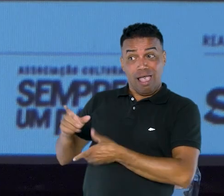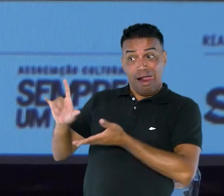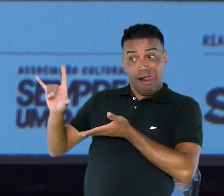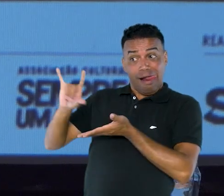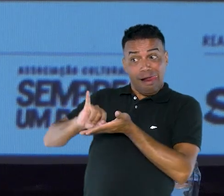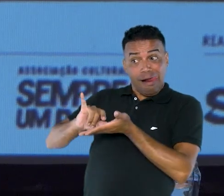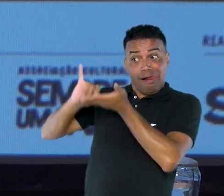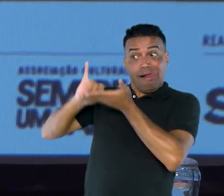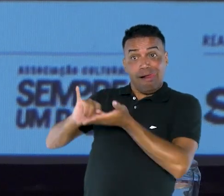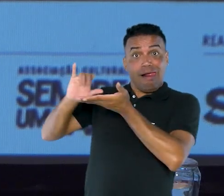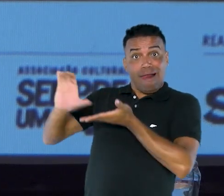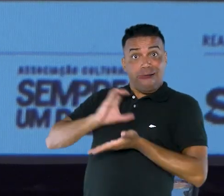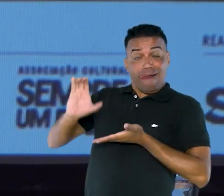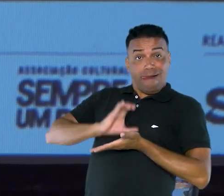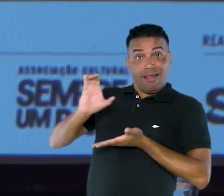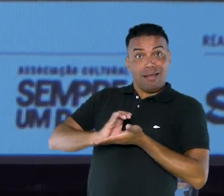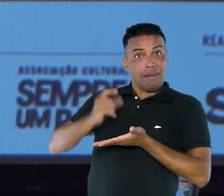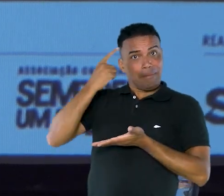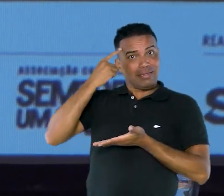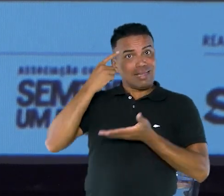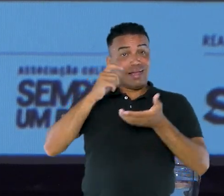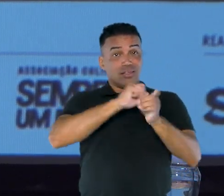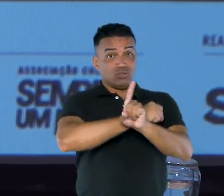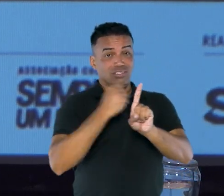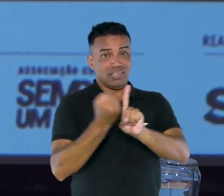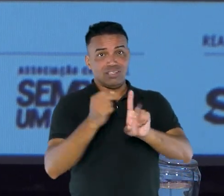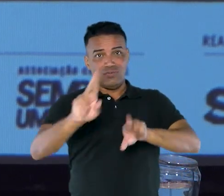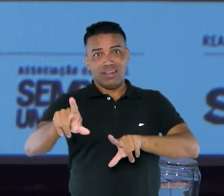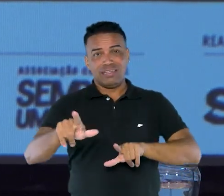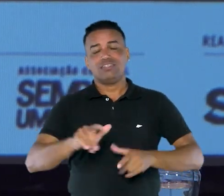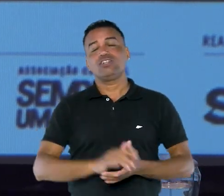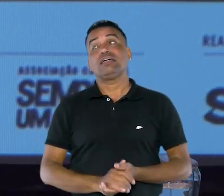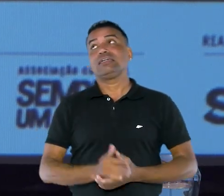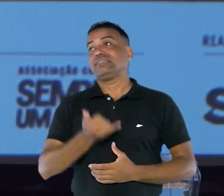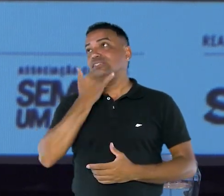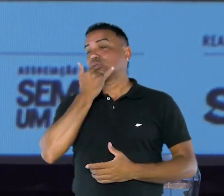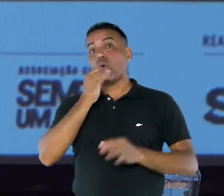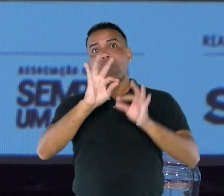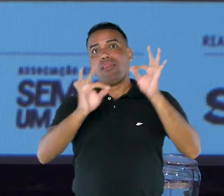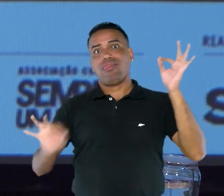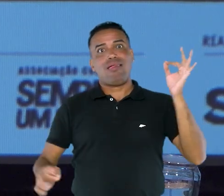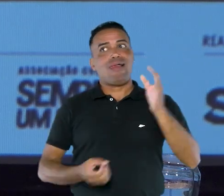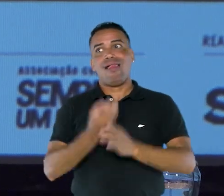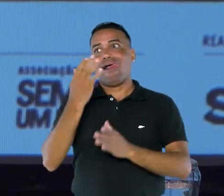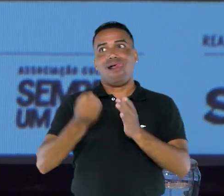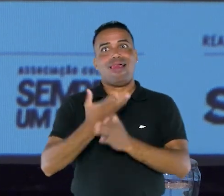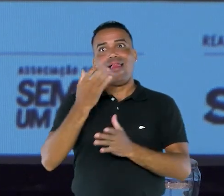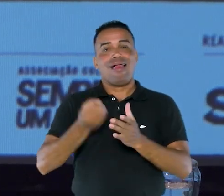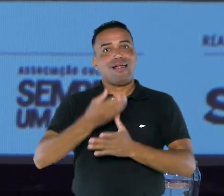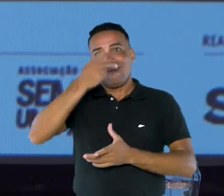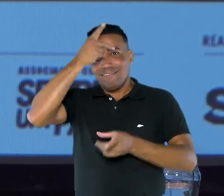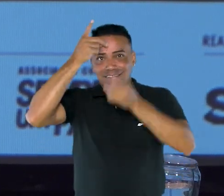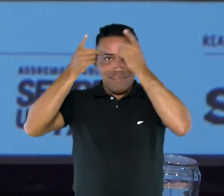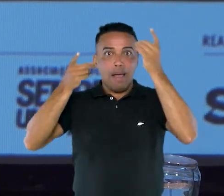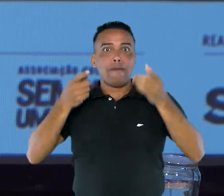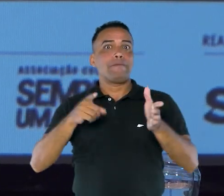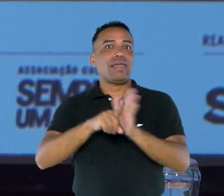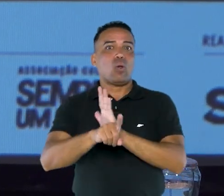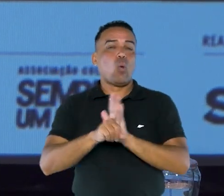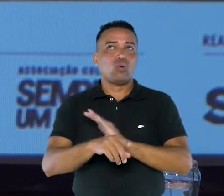para pensar, né, uma sociedade diferente. Então, falei para caramba, era para fazer uma pergunta, me estendi um monte. Mas é para dizer como a gente